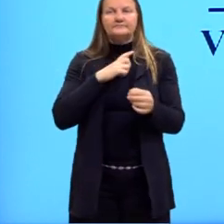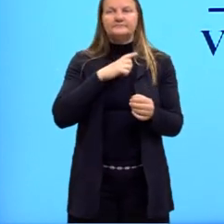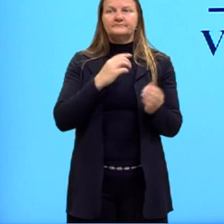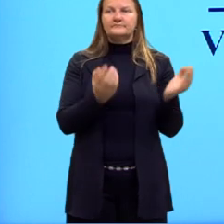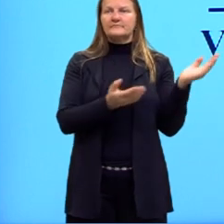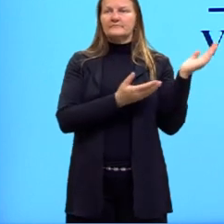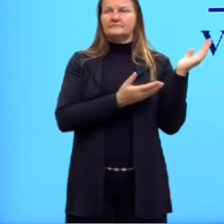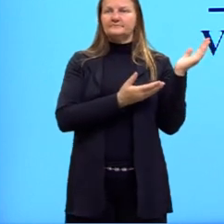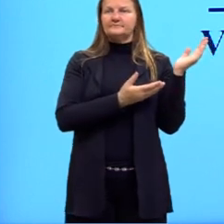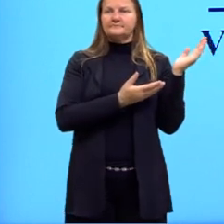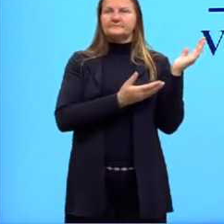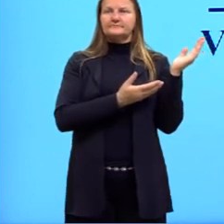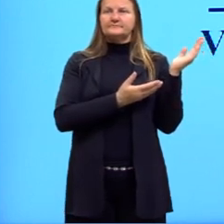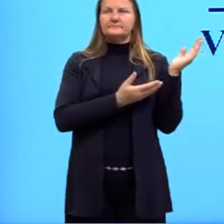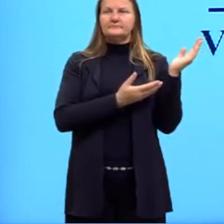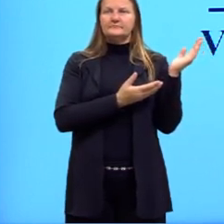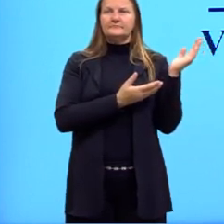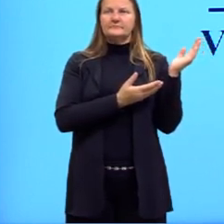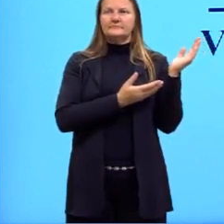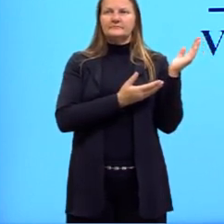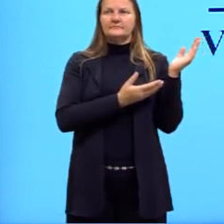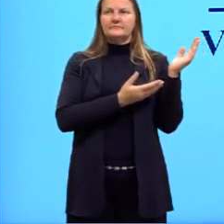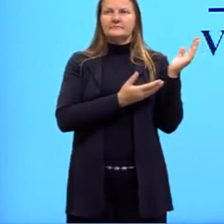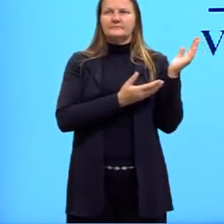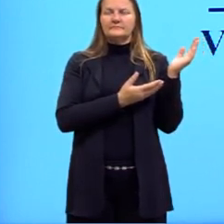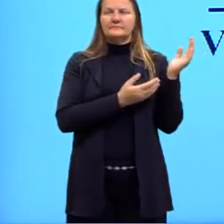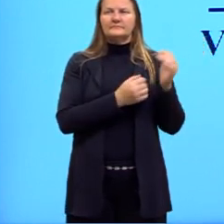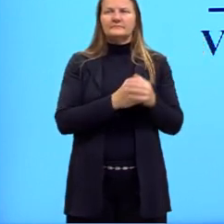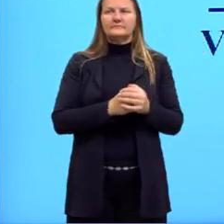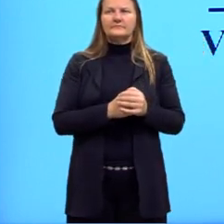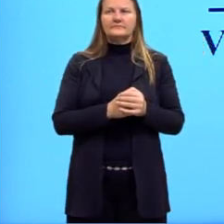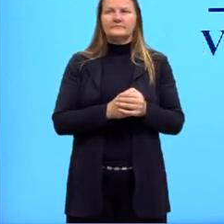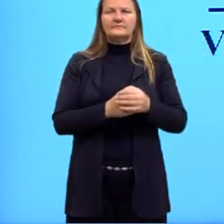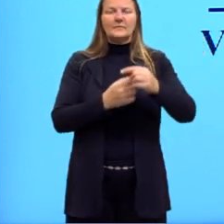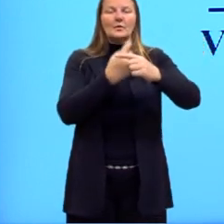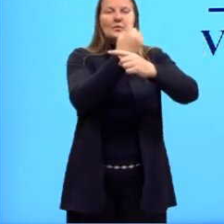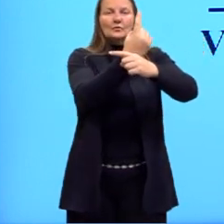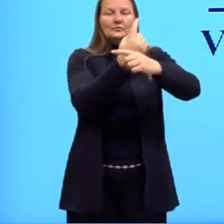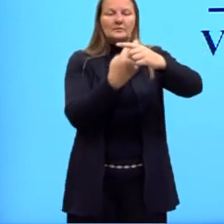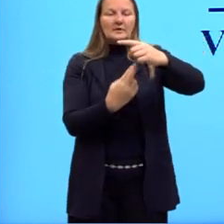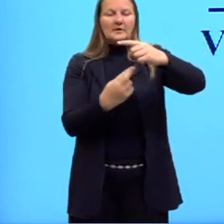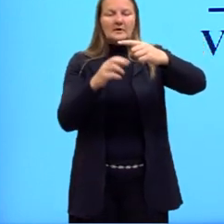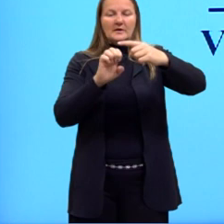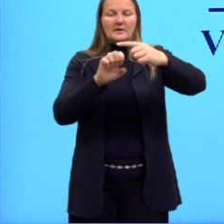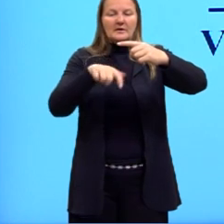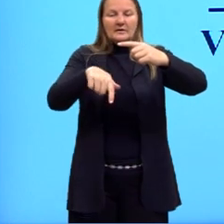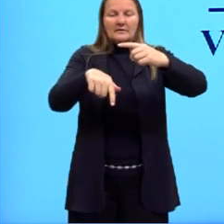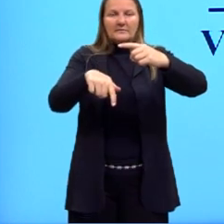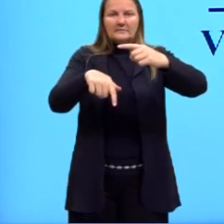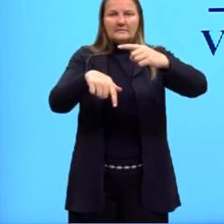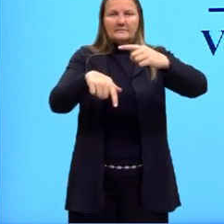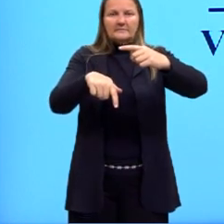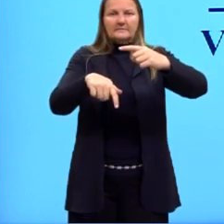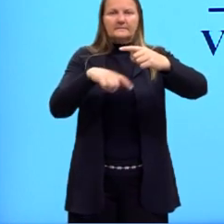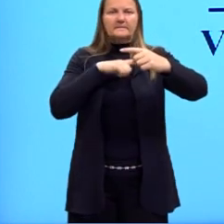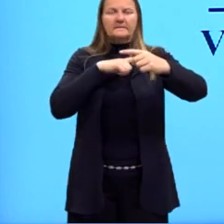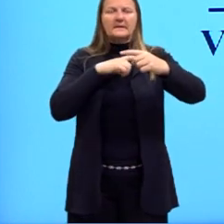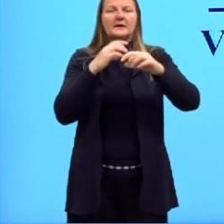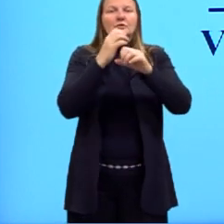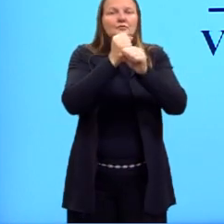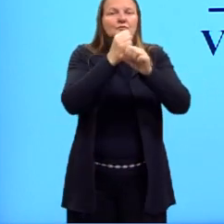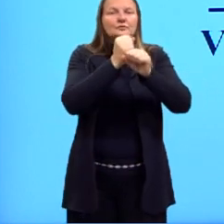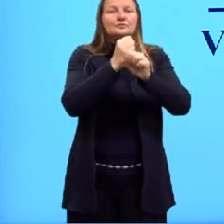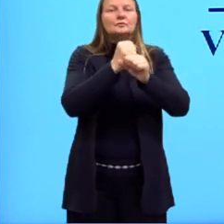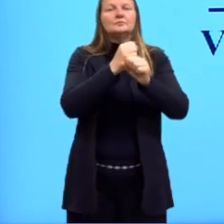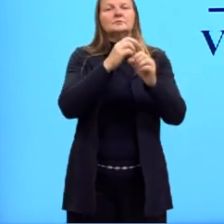aqui né tem essa questão aqui de ser um sobre R que a gente no final do cálculo né se a gente fizer essa soma